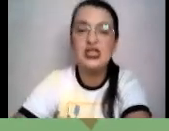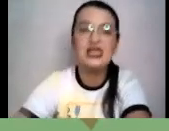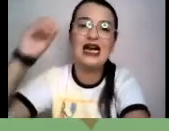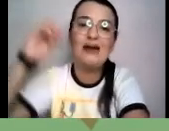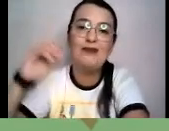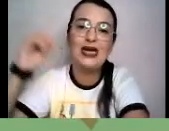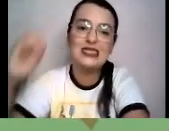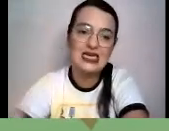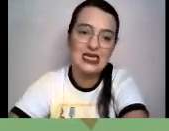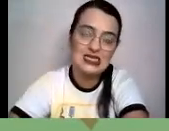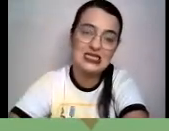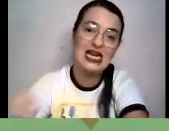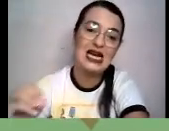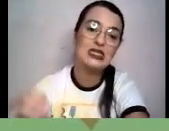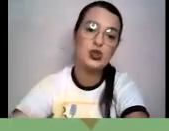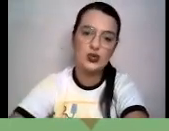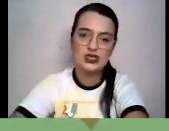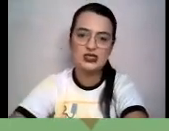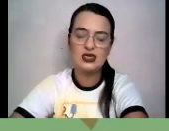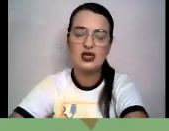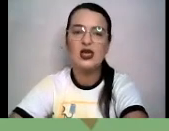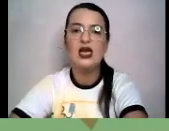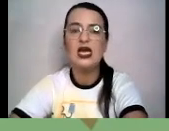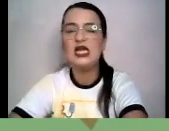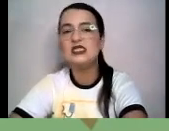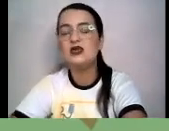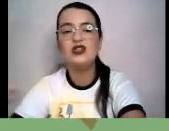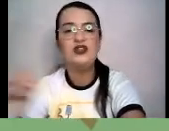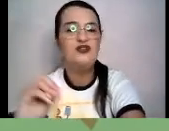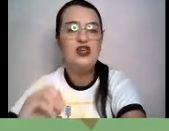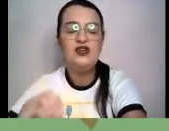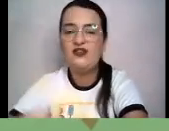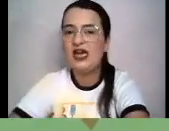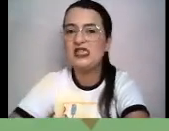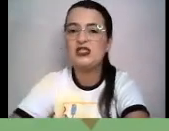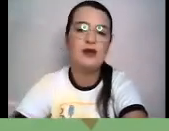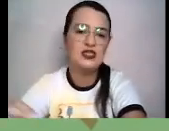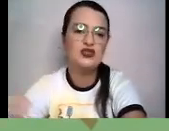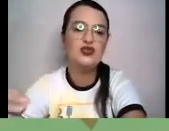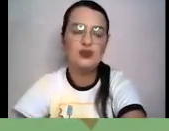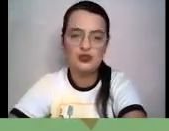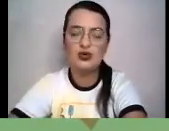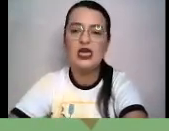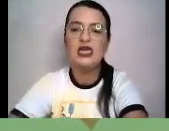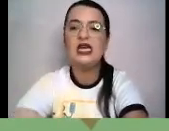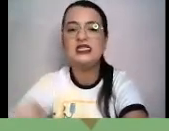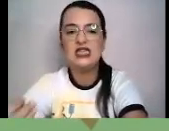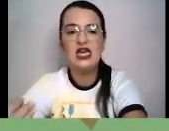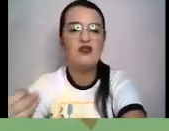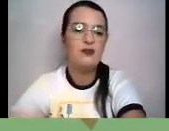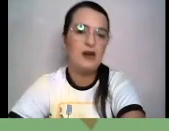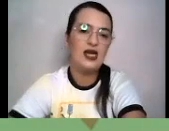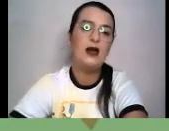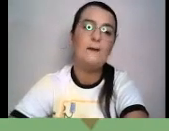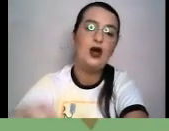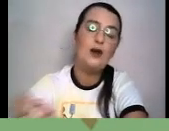chamados de capacetes azuis. Eles são de diversos países do mundo e eles